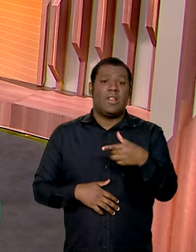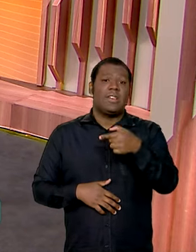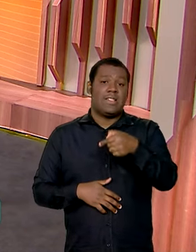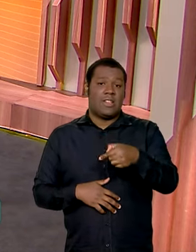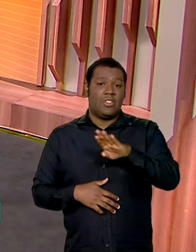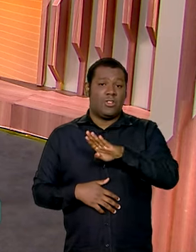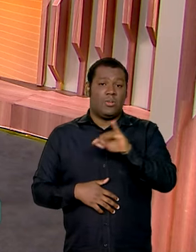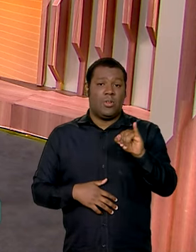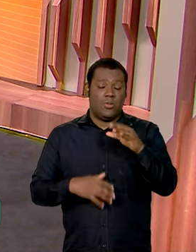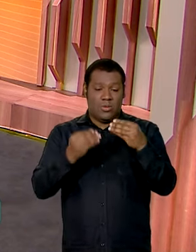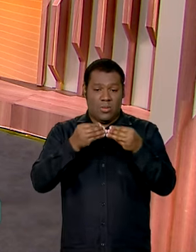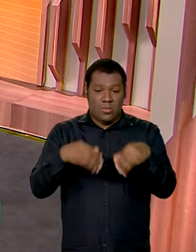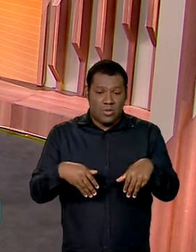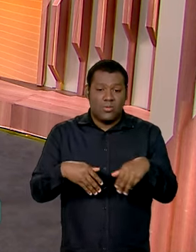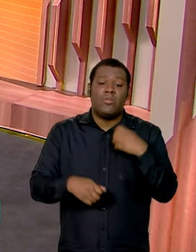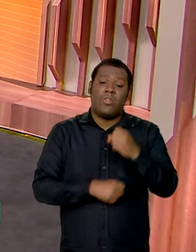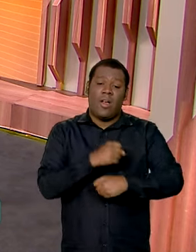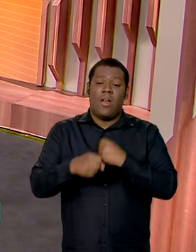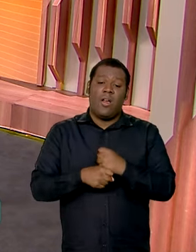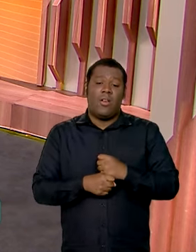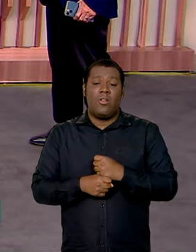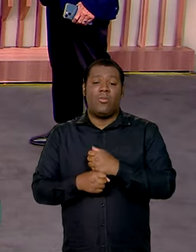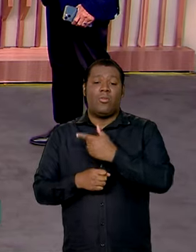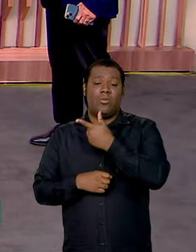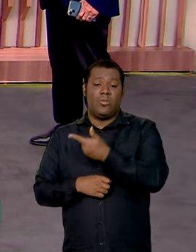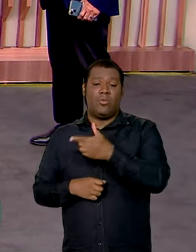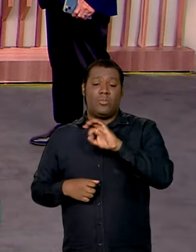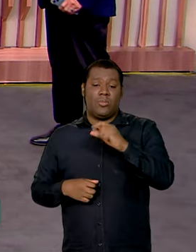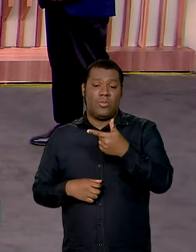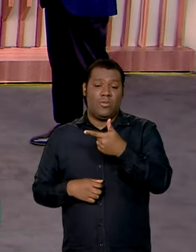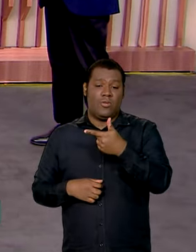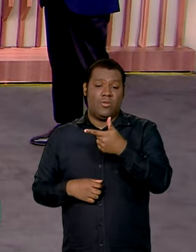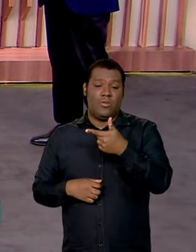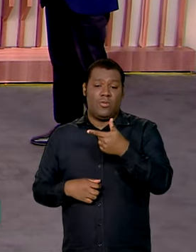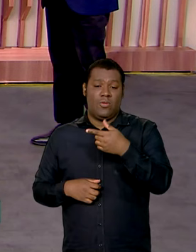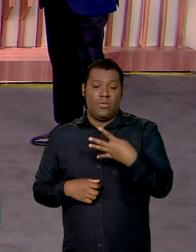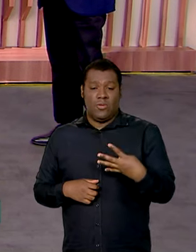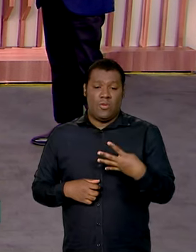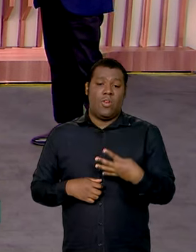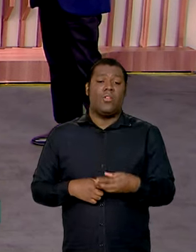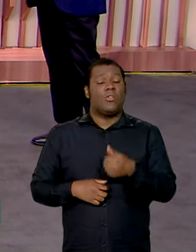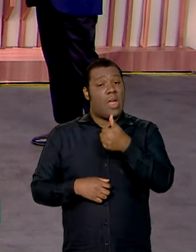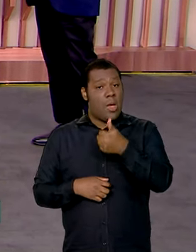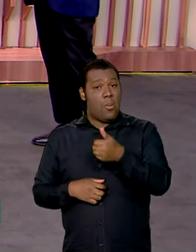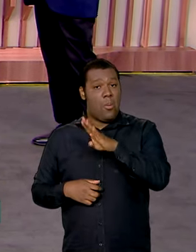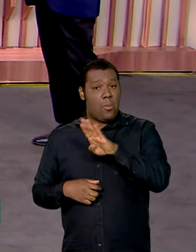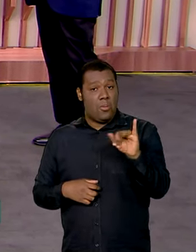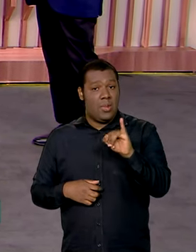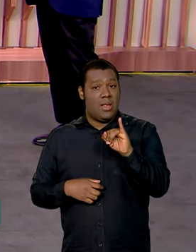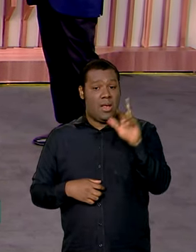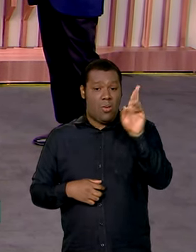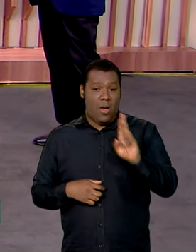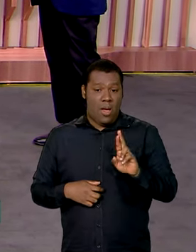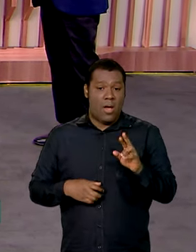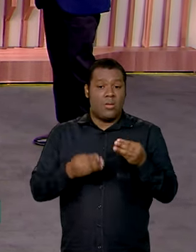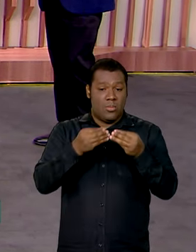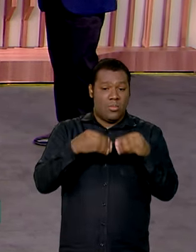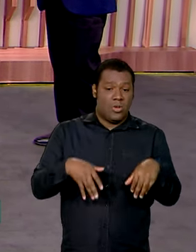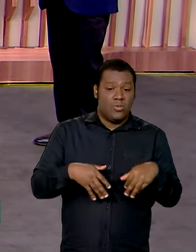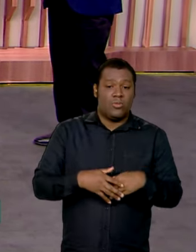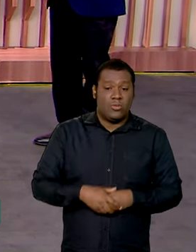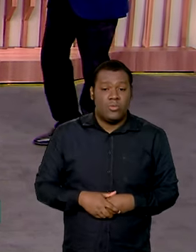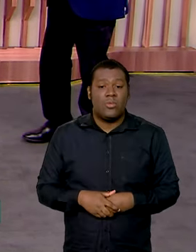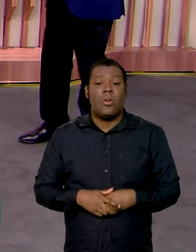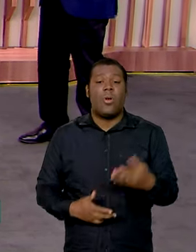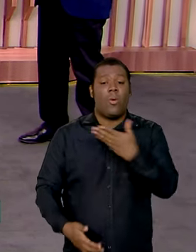2024 essa redução para 1,5 bilhão de reais. Né? Isso significa que